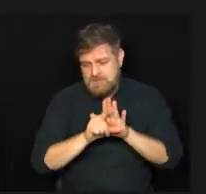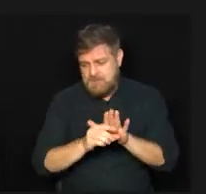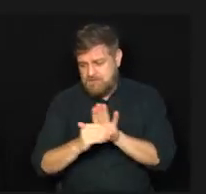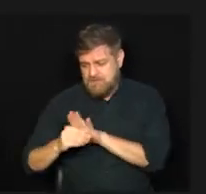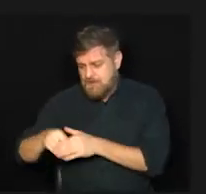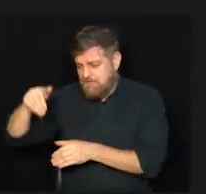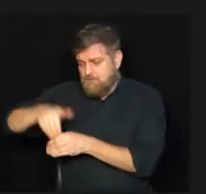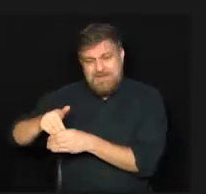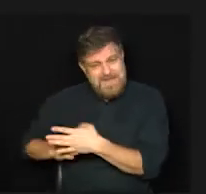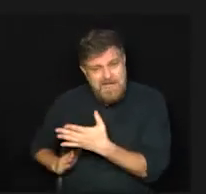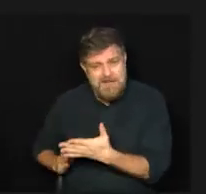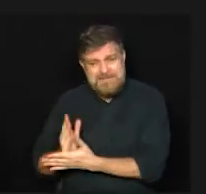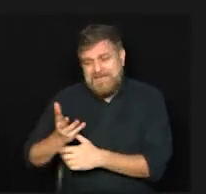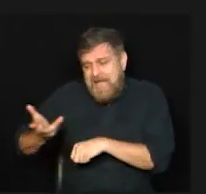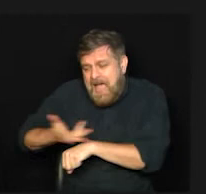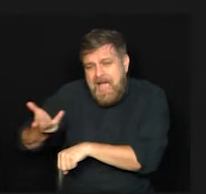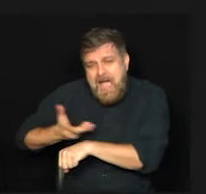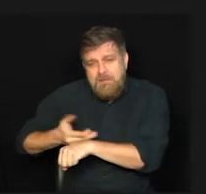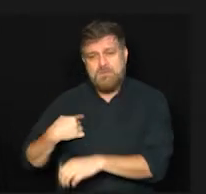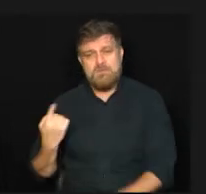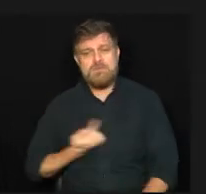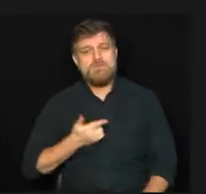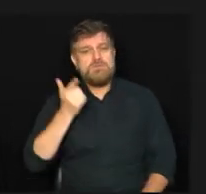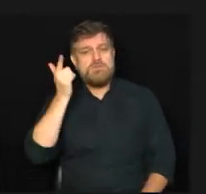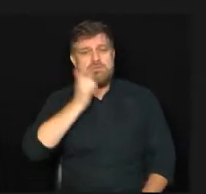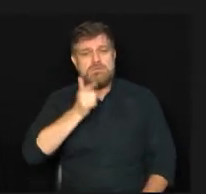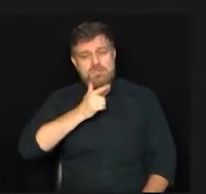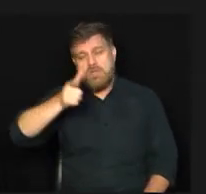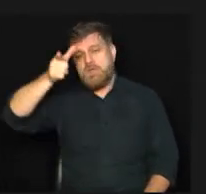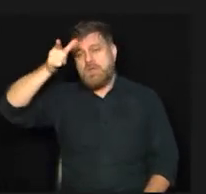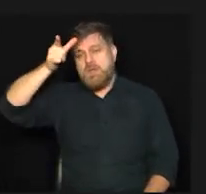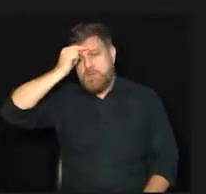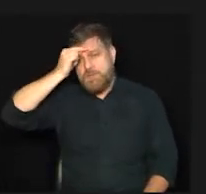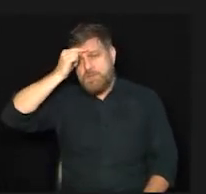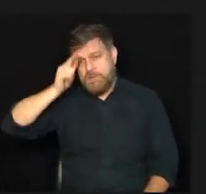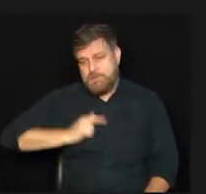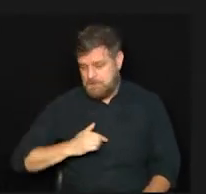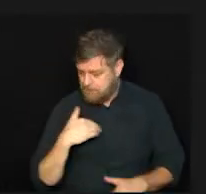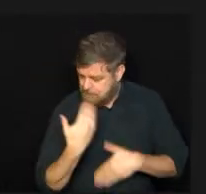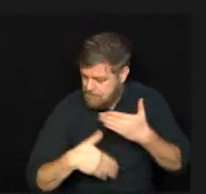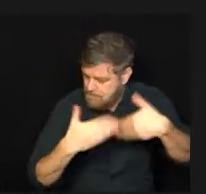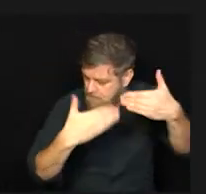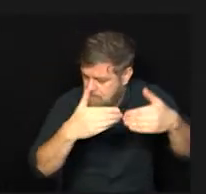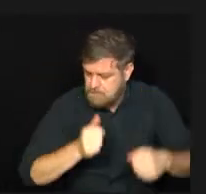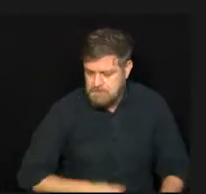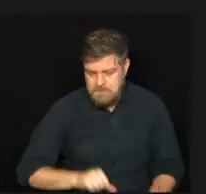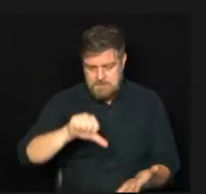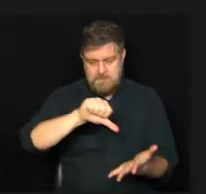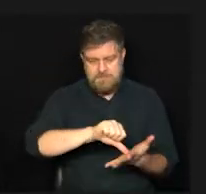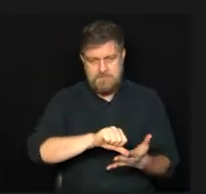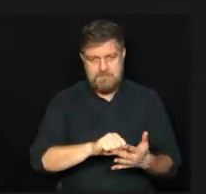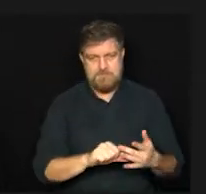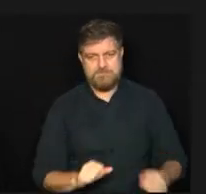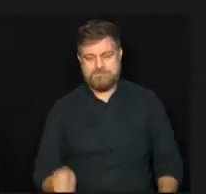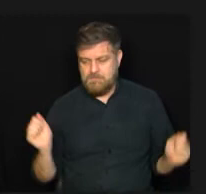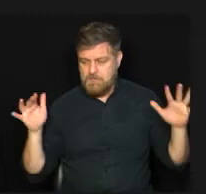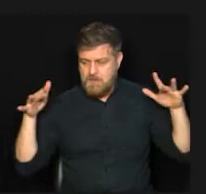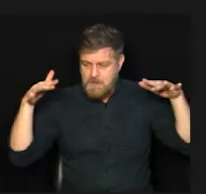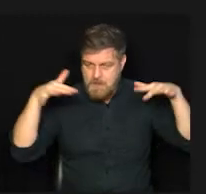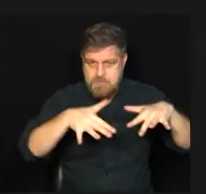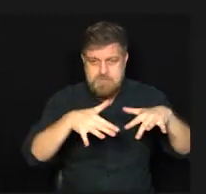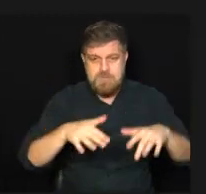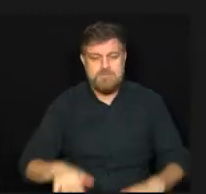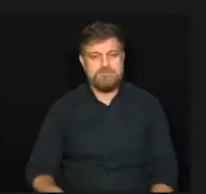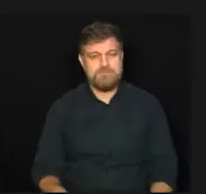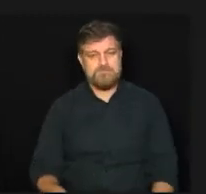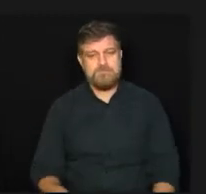rápido possível aí para a gente poder retomar com ainda mais eventos do que a gente tinha antes, né?